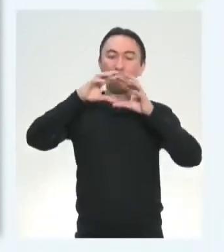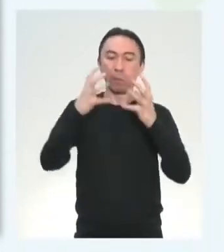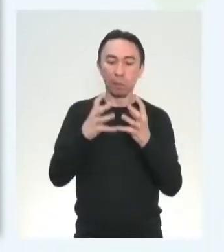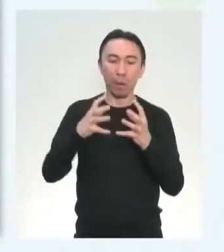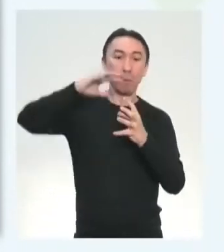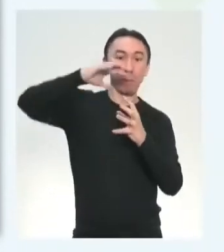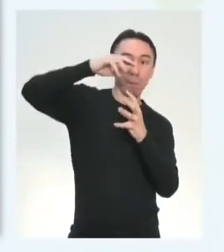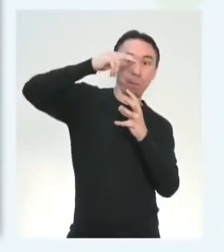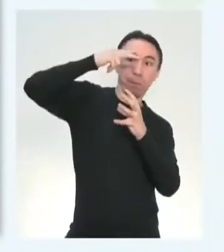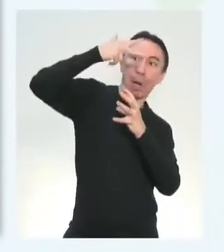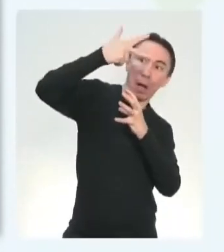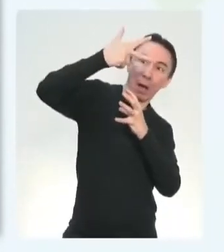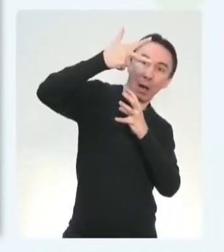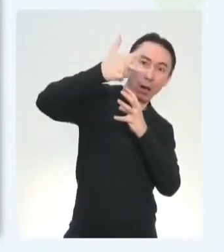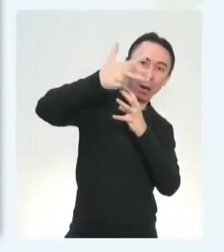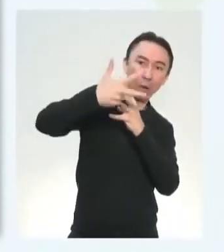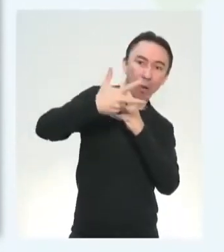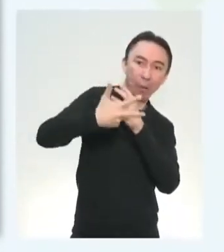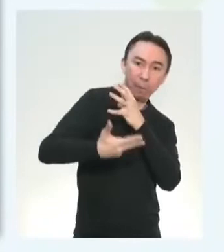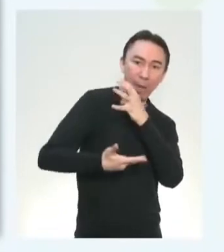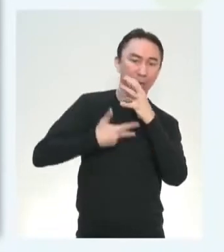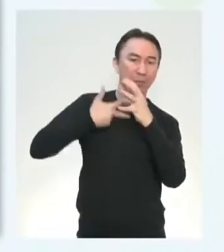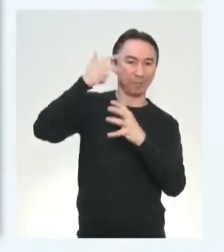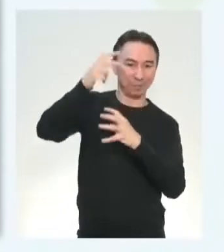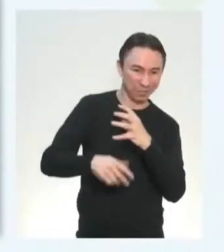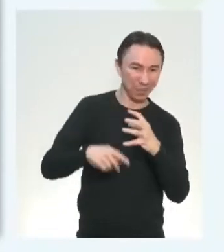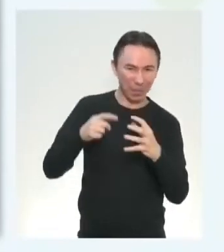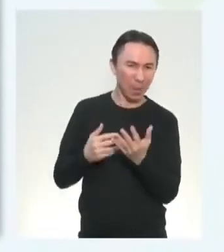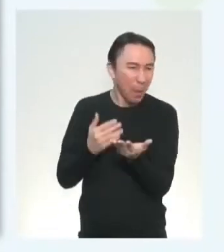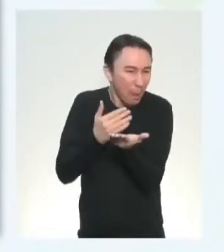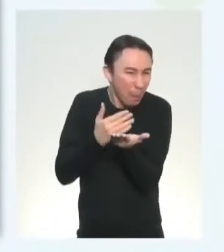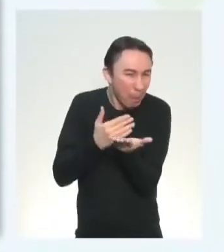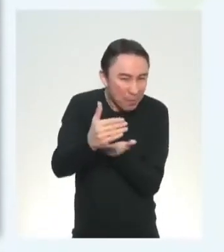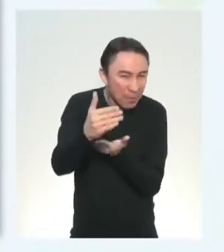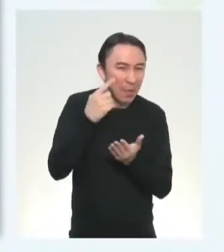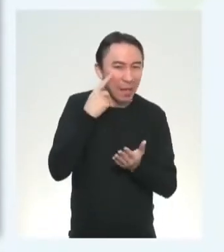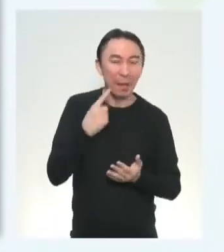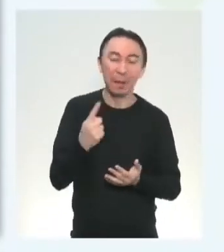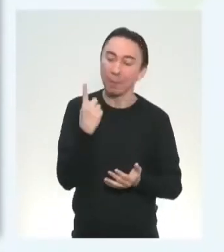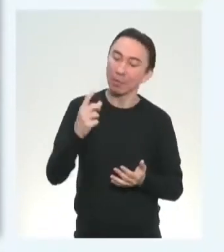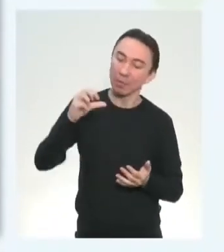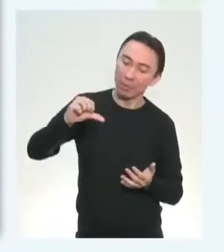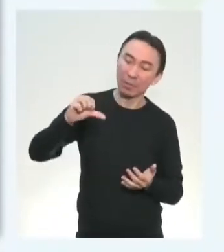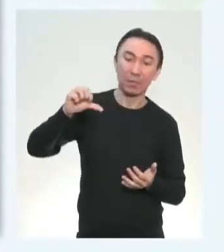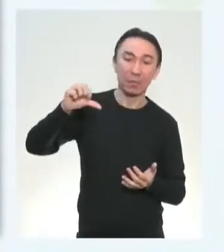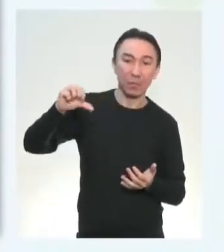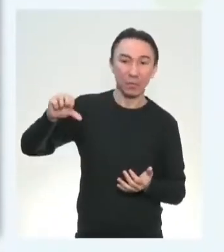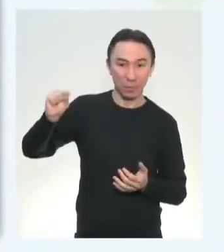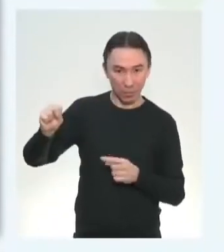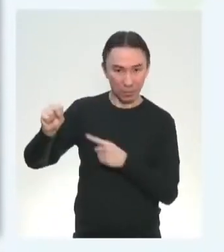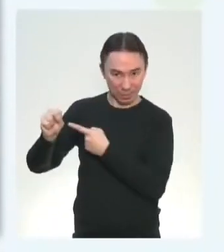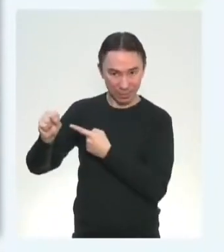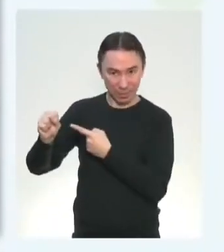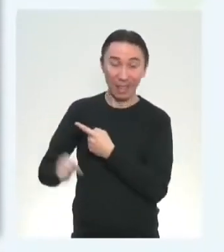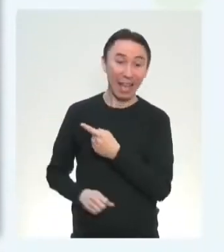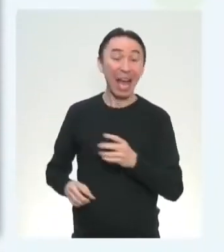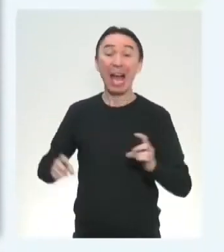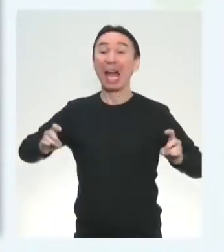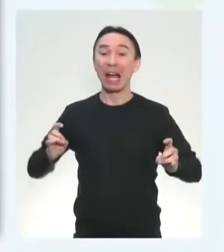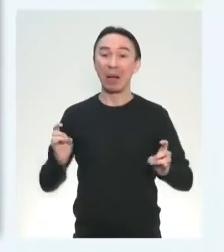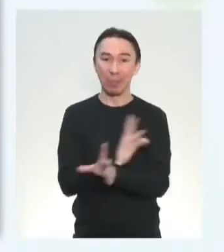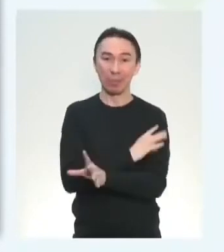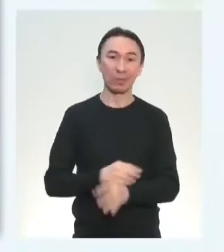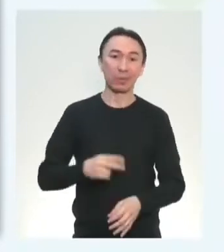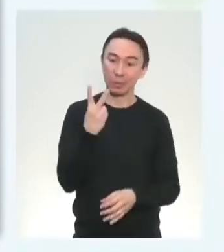cuja montagem em órbita começou em 1998 e acabou oficialmente em 8 de junho de 2011 na